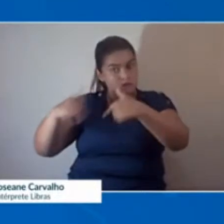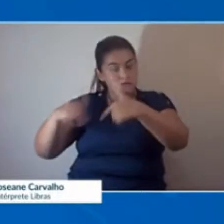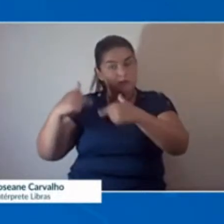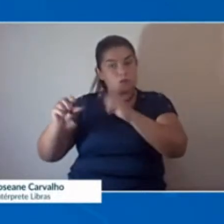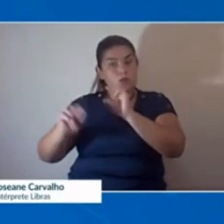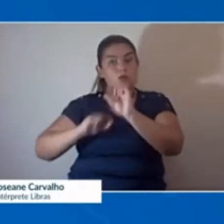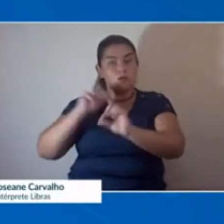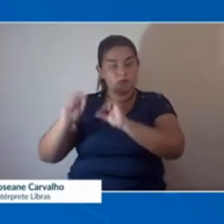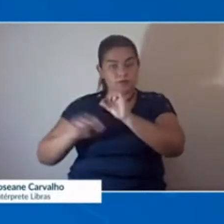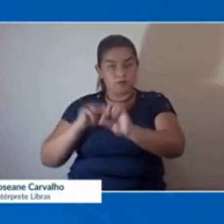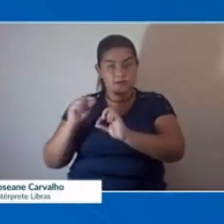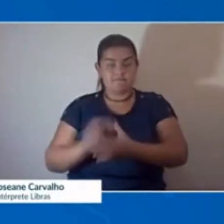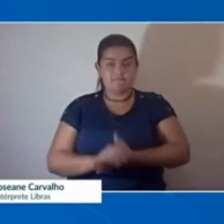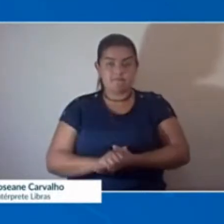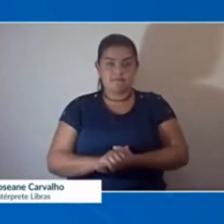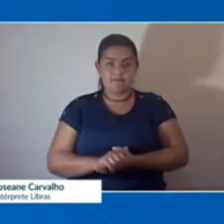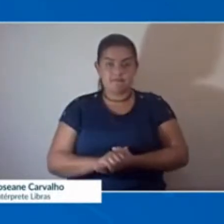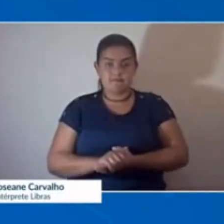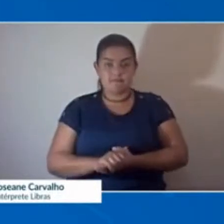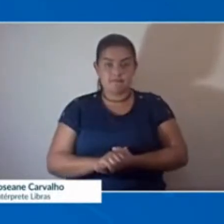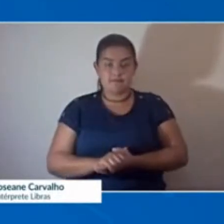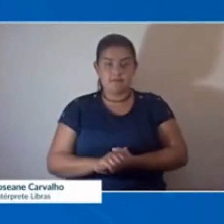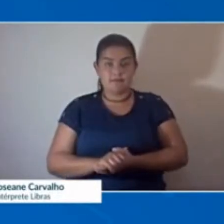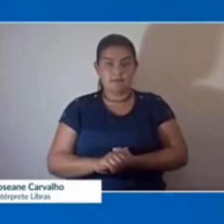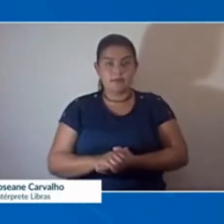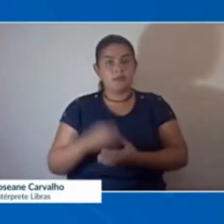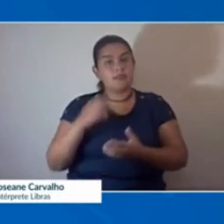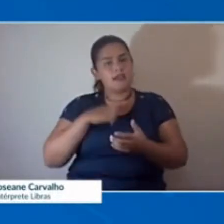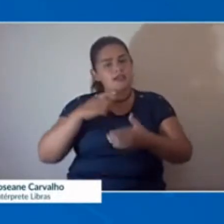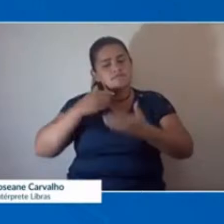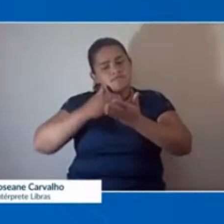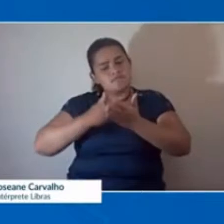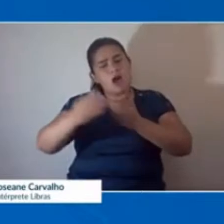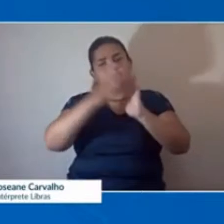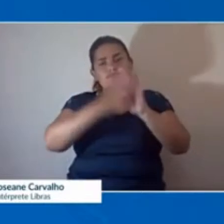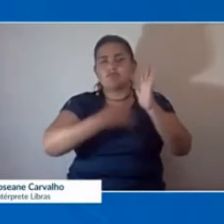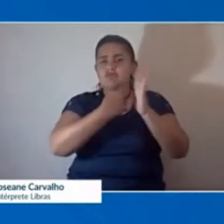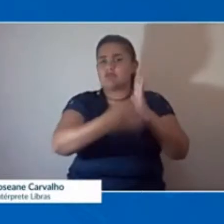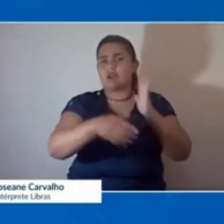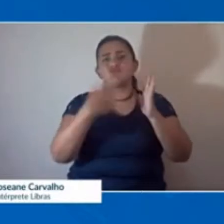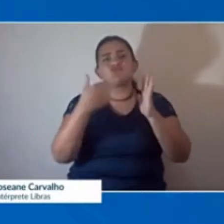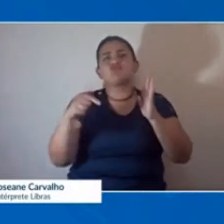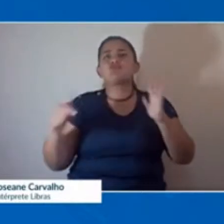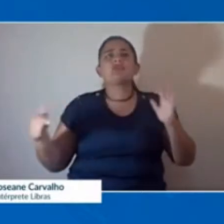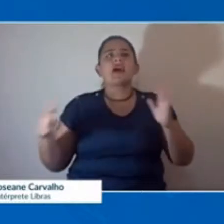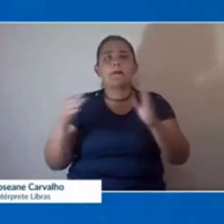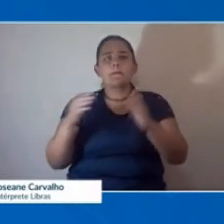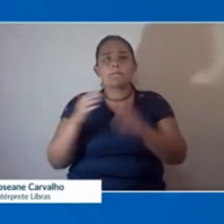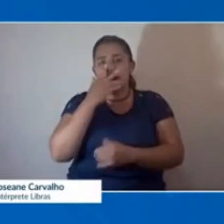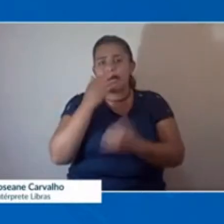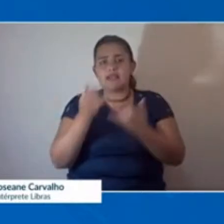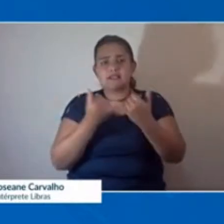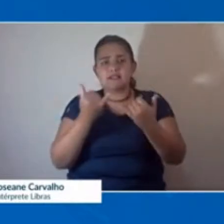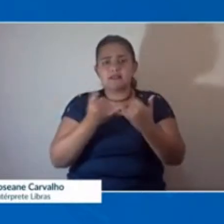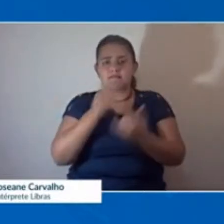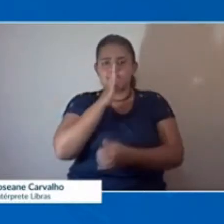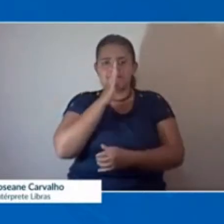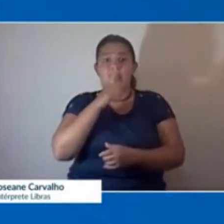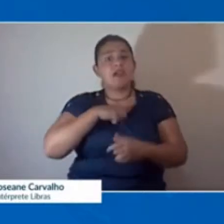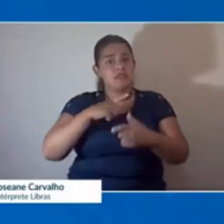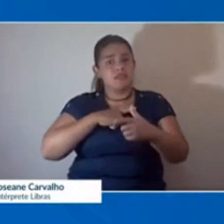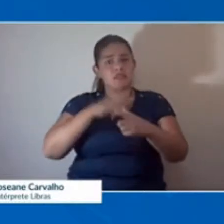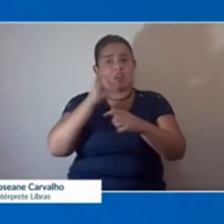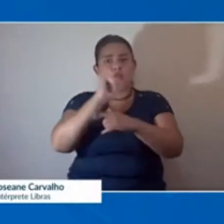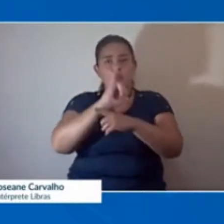que é dado ao Griffith, mas que isso não é verdade, sabe? É, inclusive, tem um documentário, que eu não me